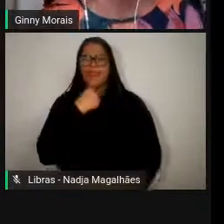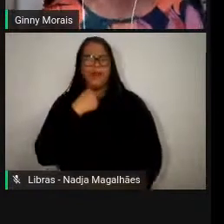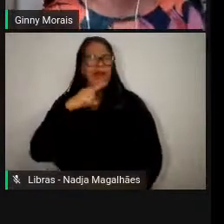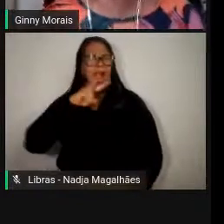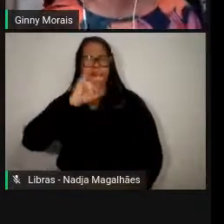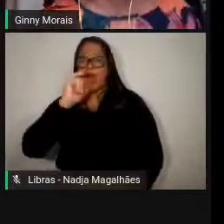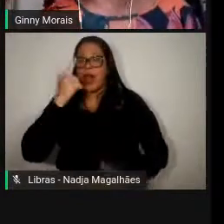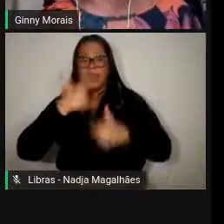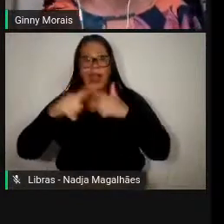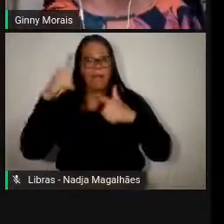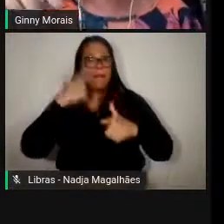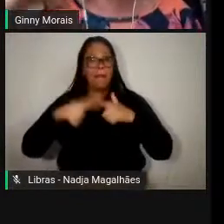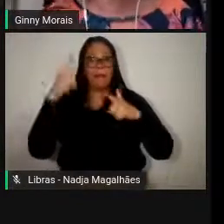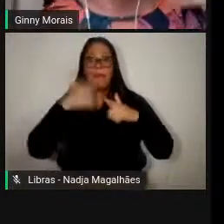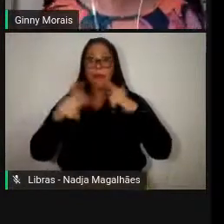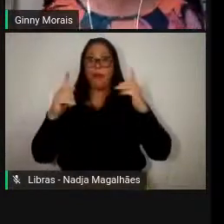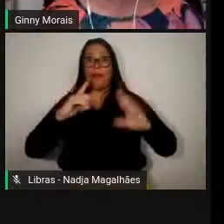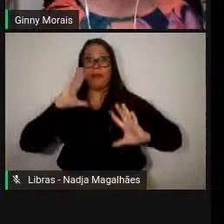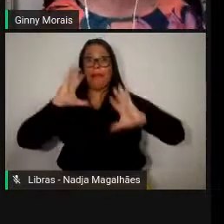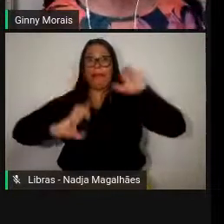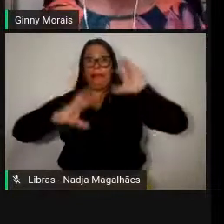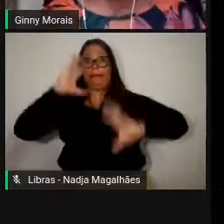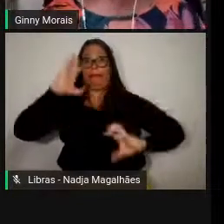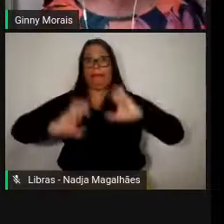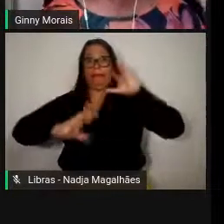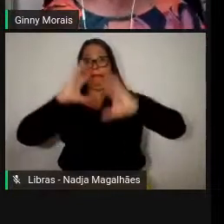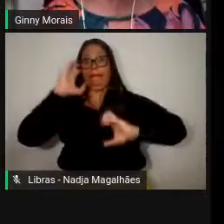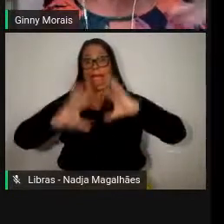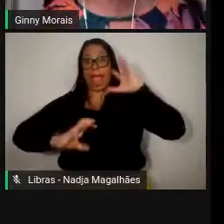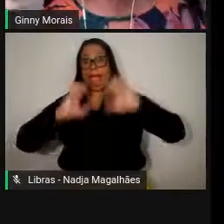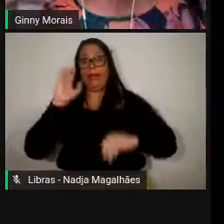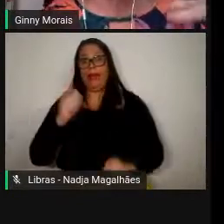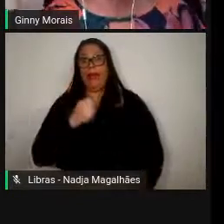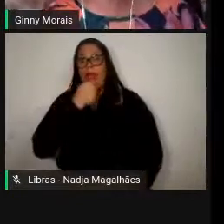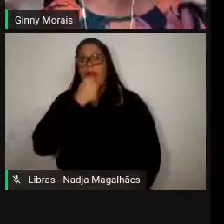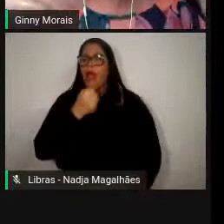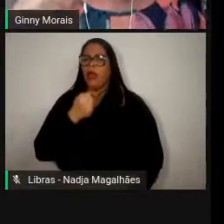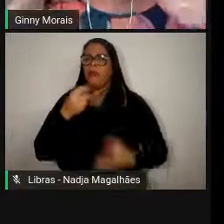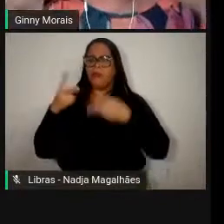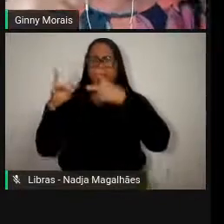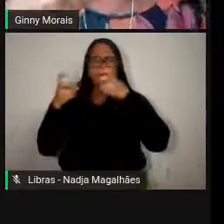acabar com a sua vida, e bababá, e ficou aquele áudio com aquelas pessoas